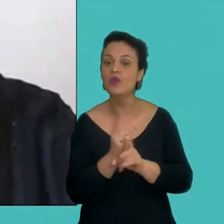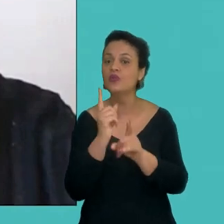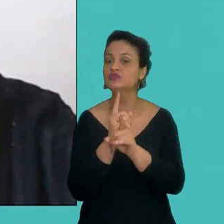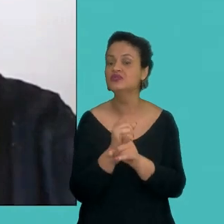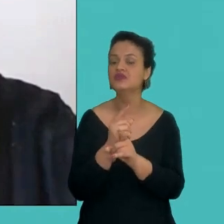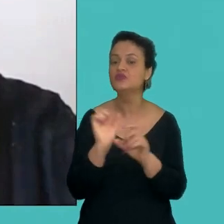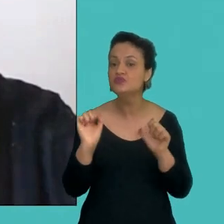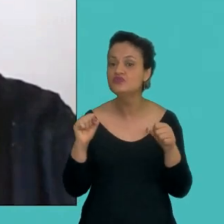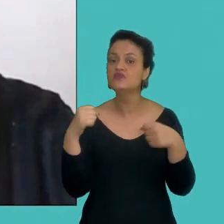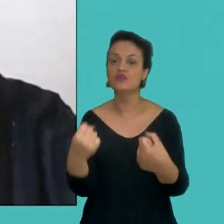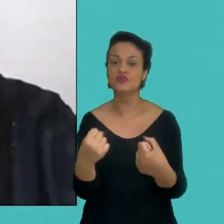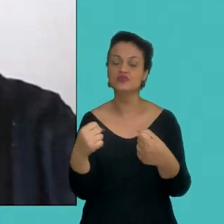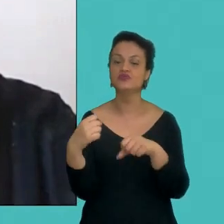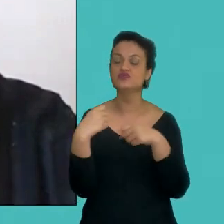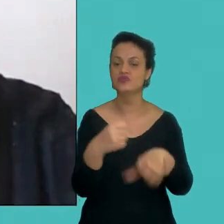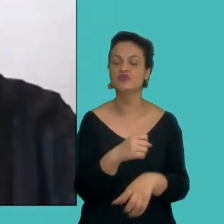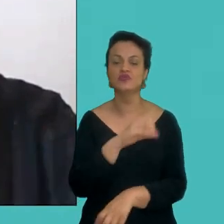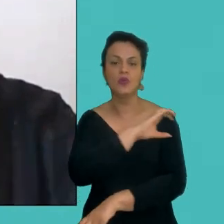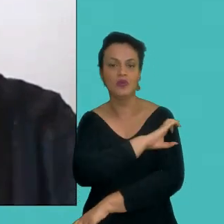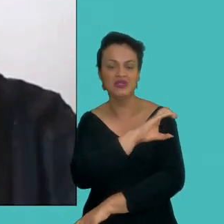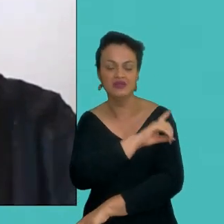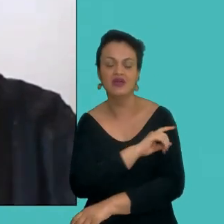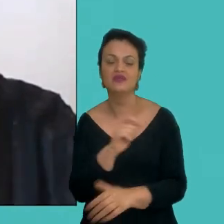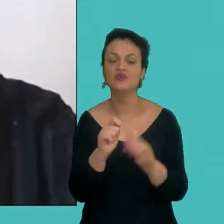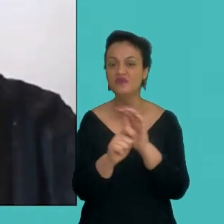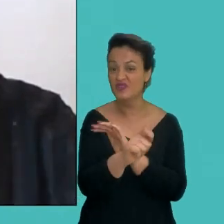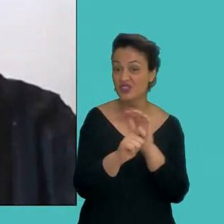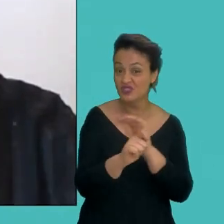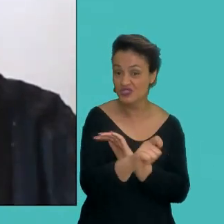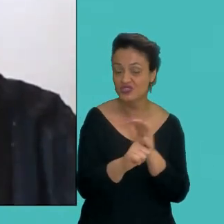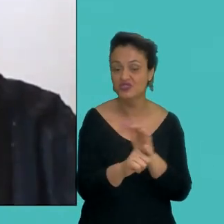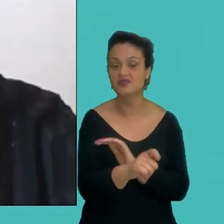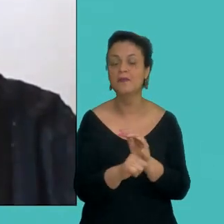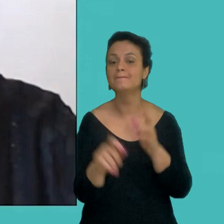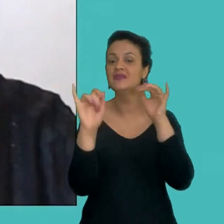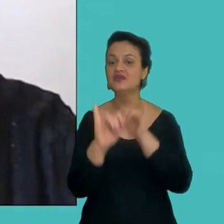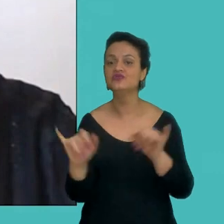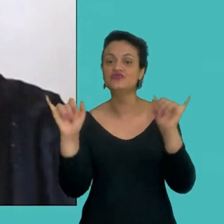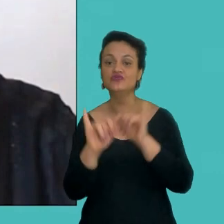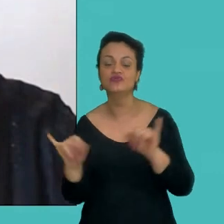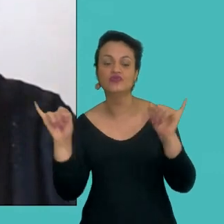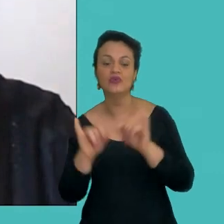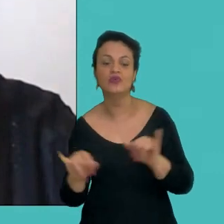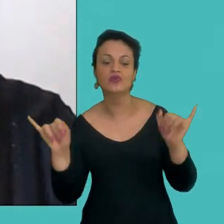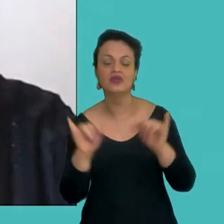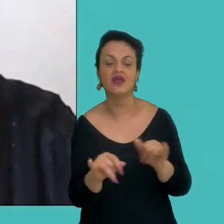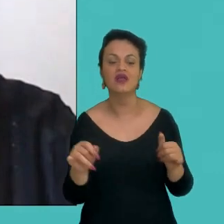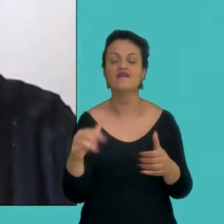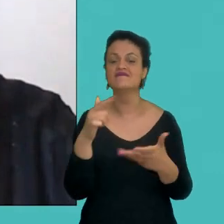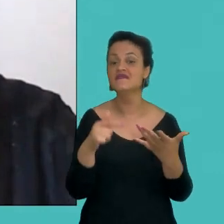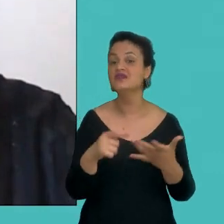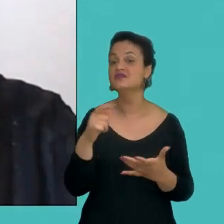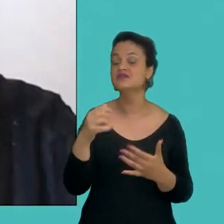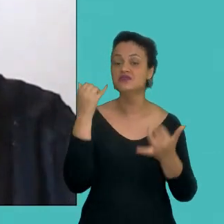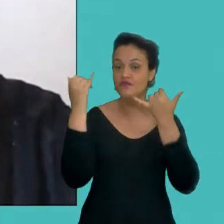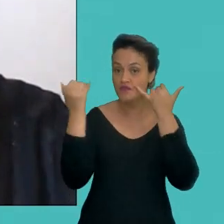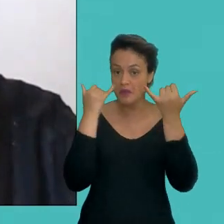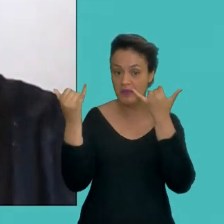se localiza um esforço coordenado, financiado, para divulgar em